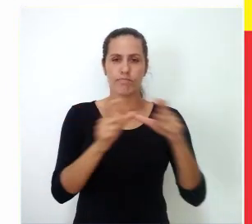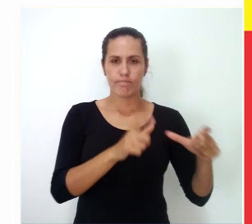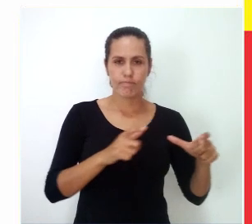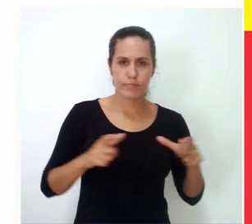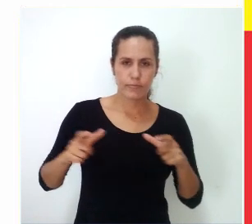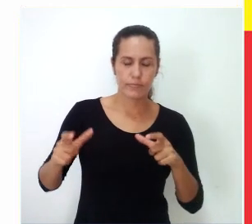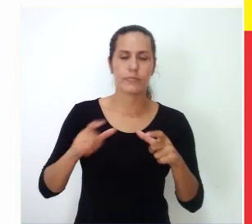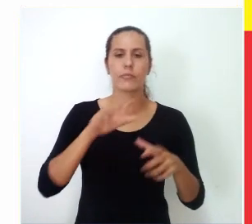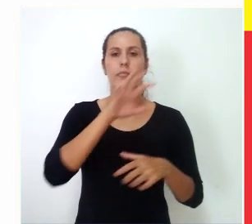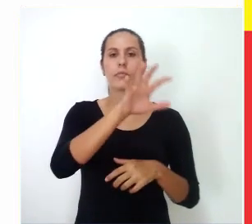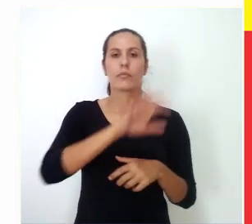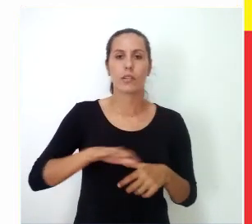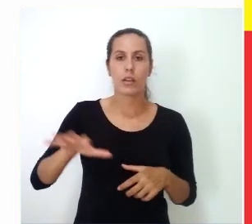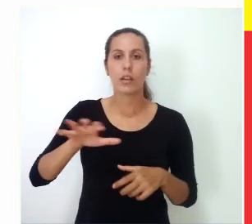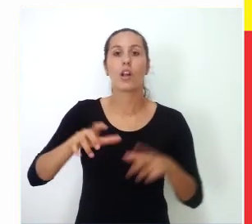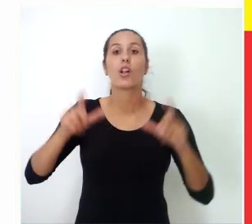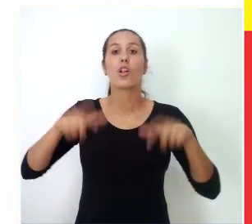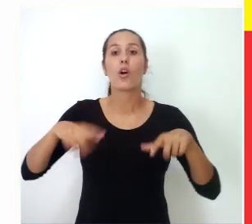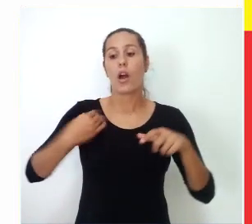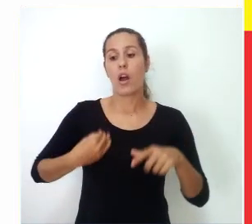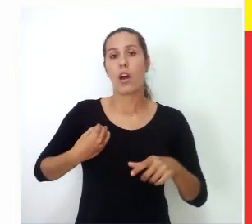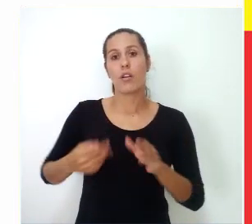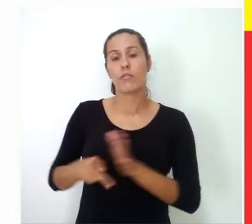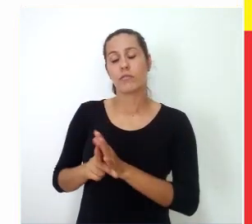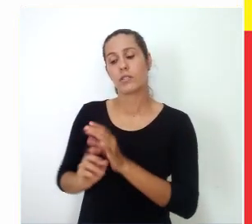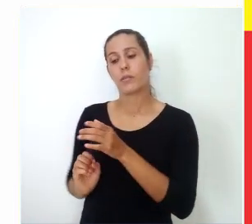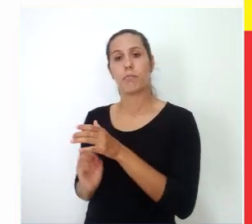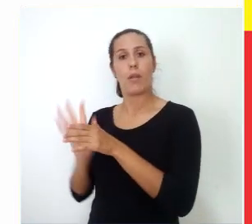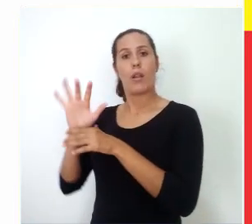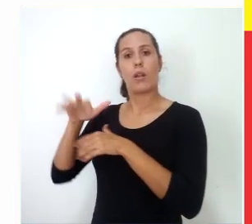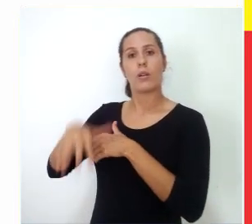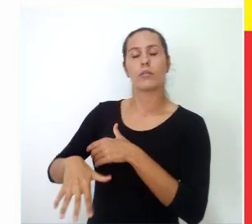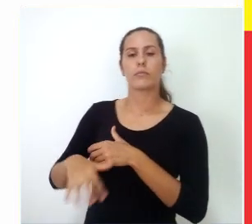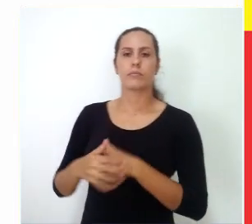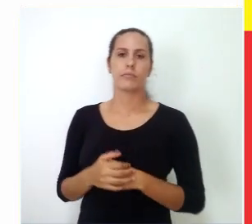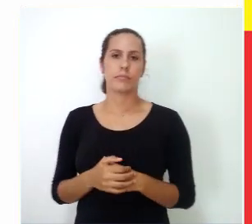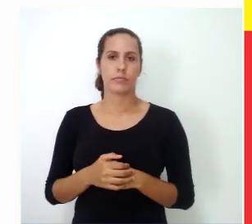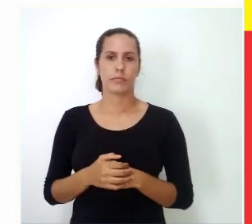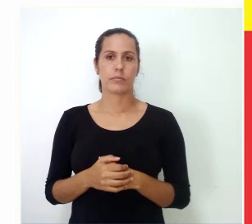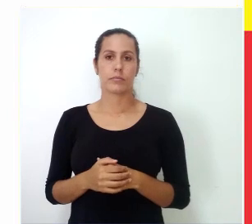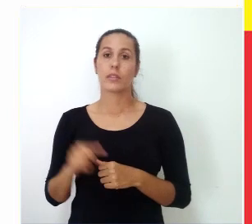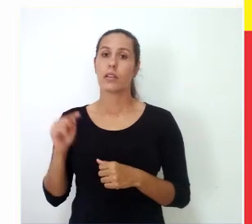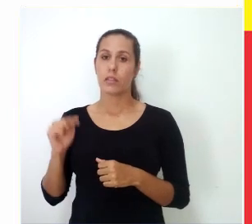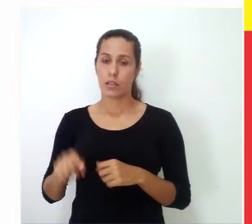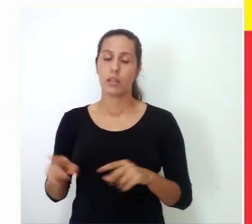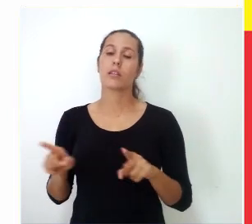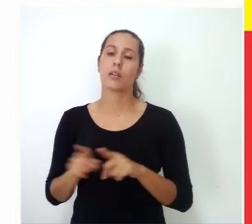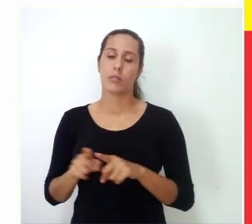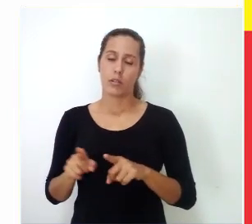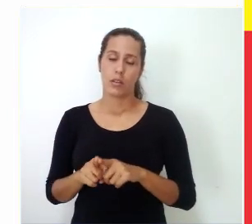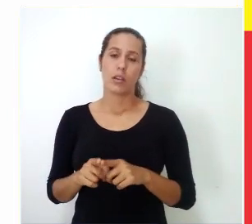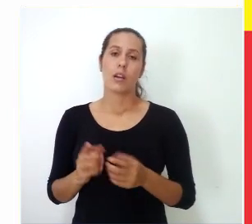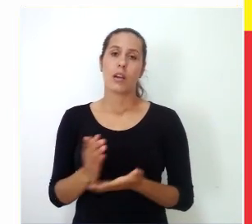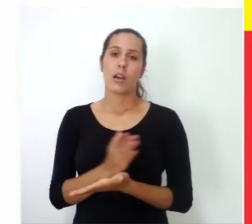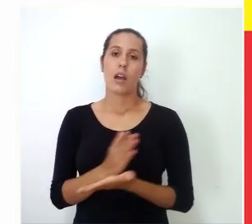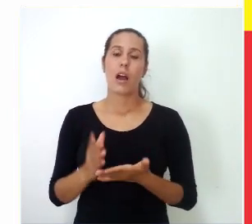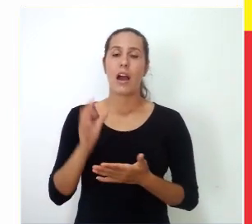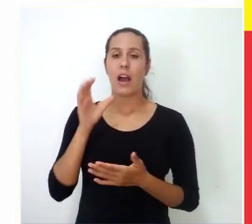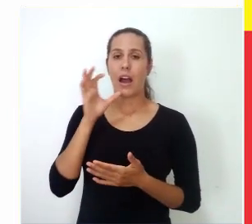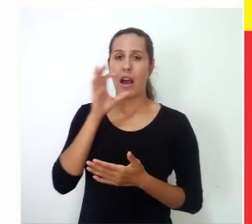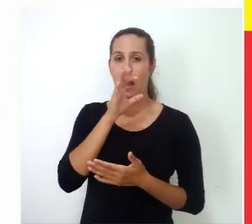ocorrem em região de atividade vulcânica recente e são alimentadas por